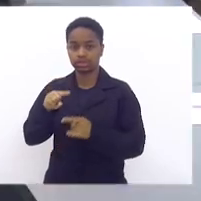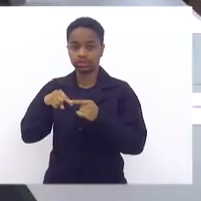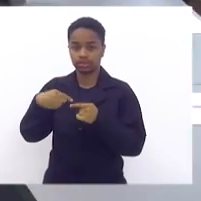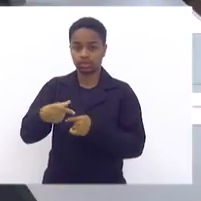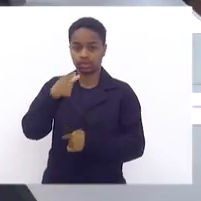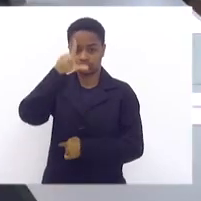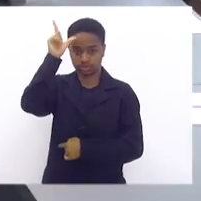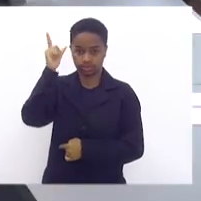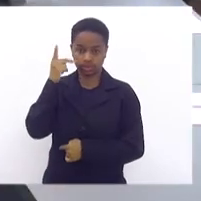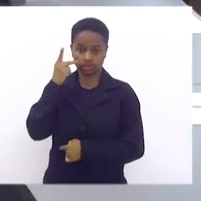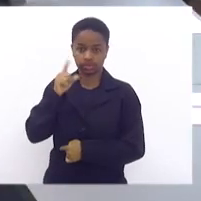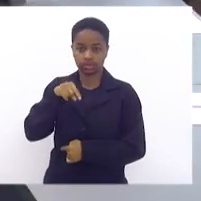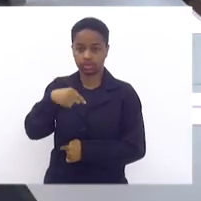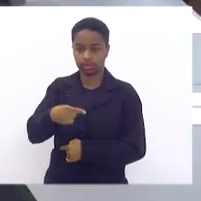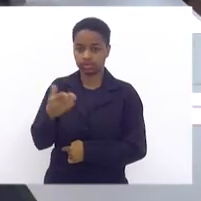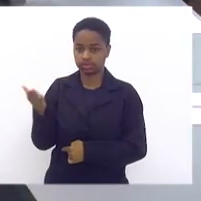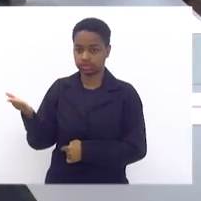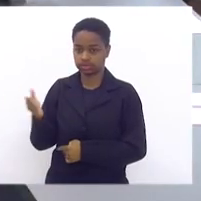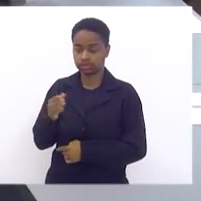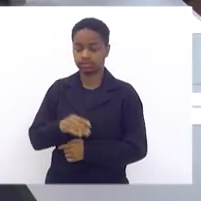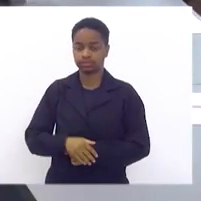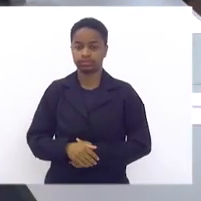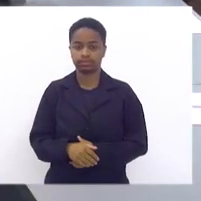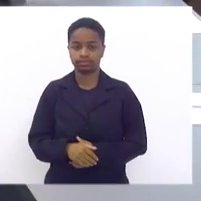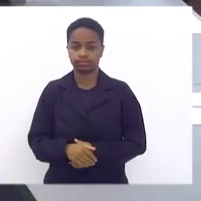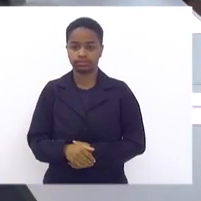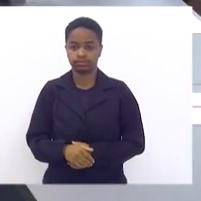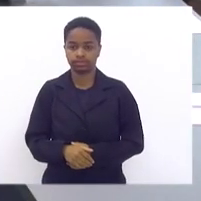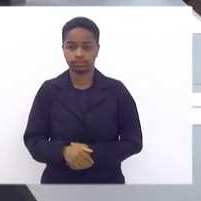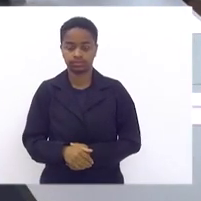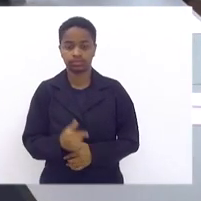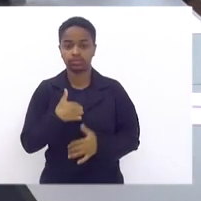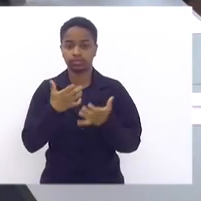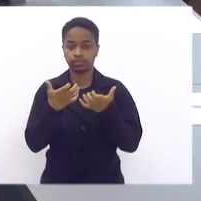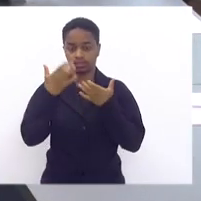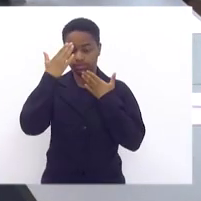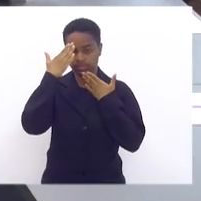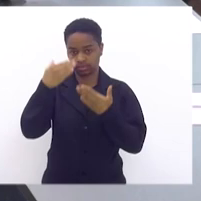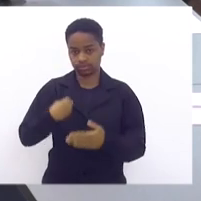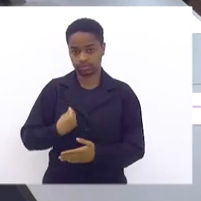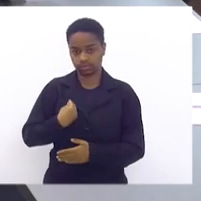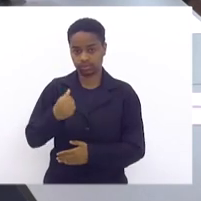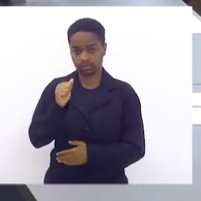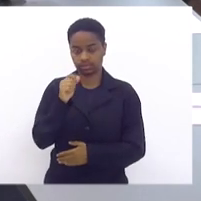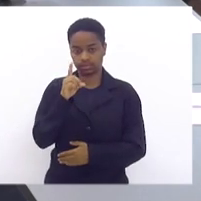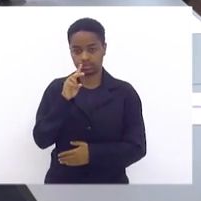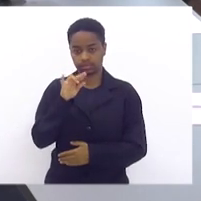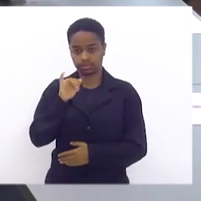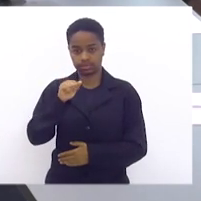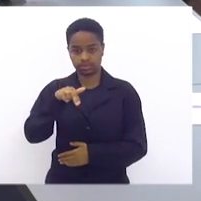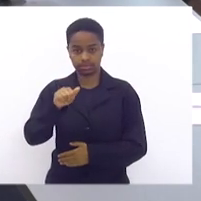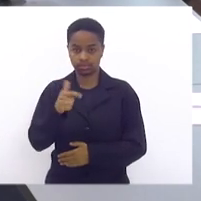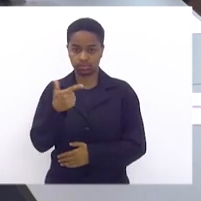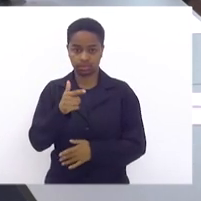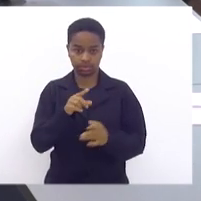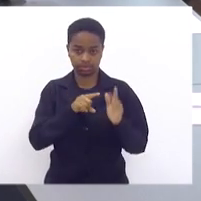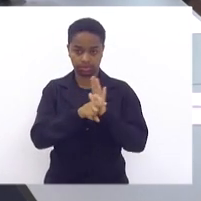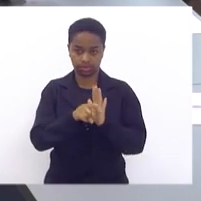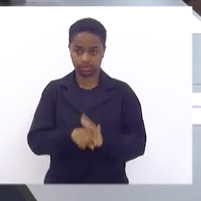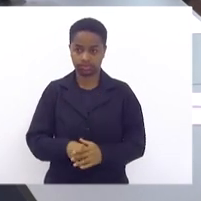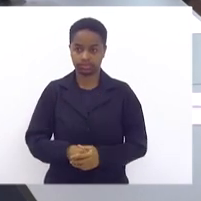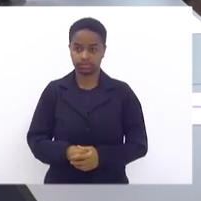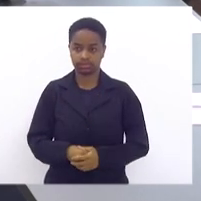depois a nossa desembargadora responde. Bom dia, só queria agradecer a presença do Adriano, não tenho perguntas. Deputado Luiz